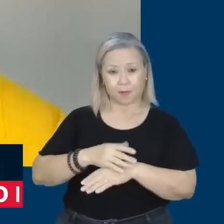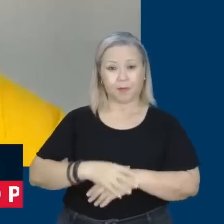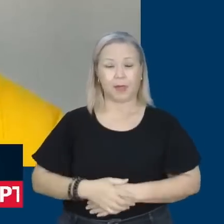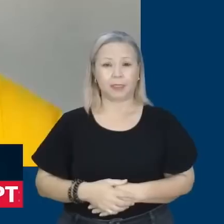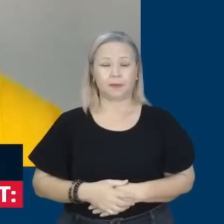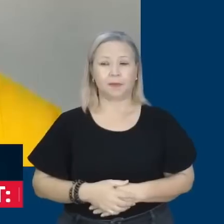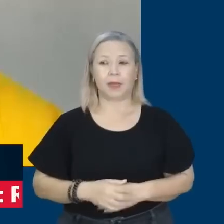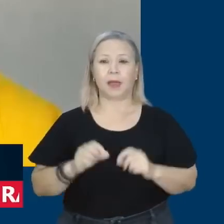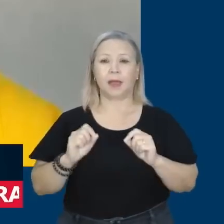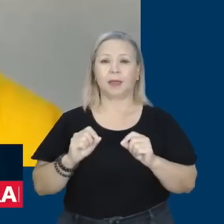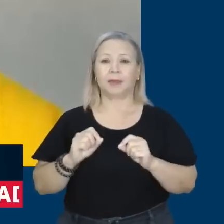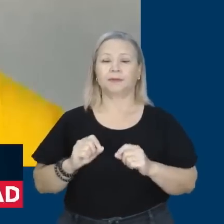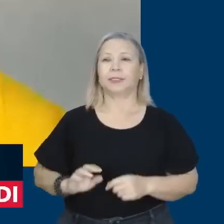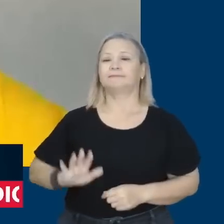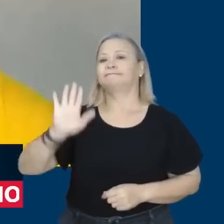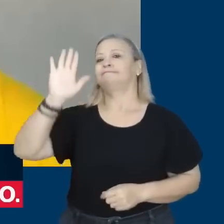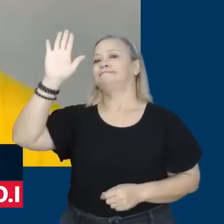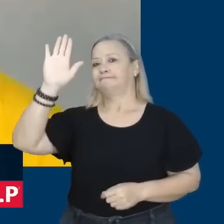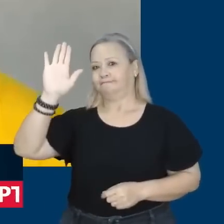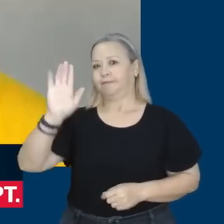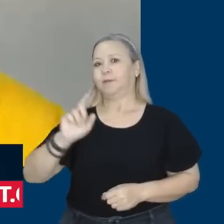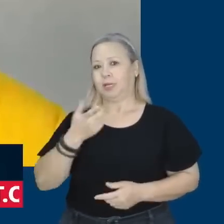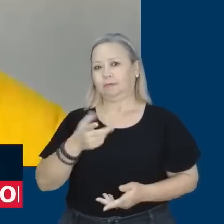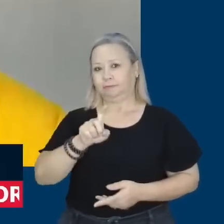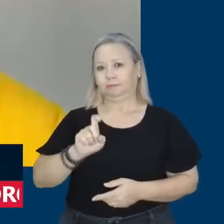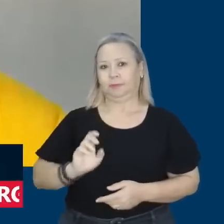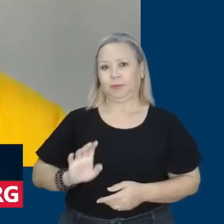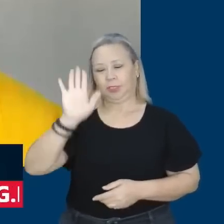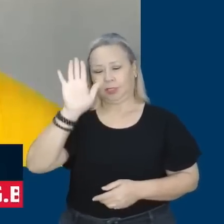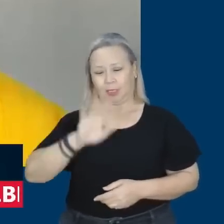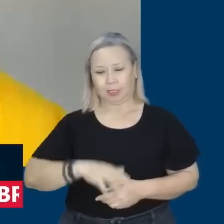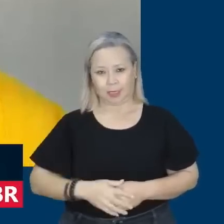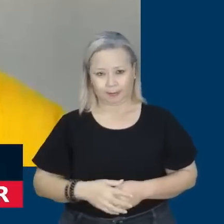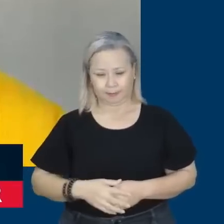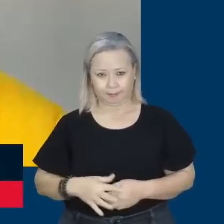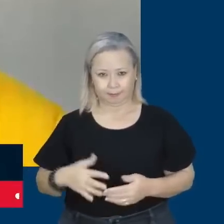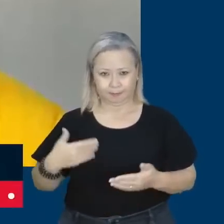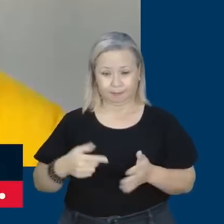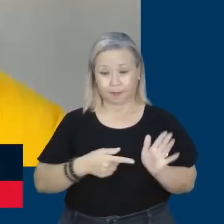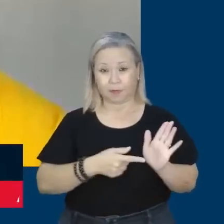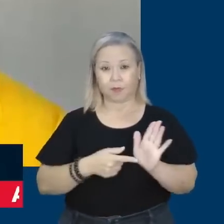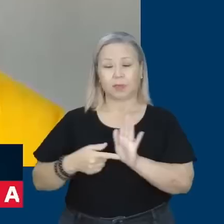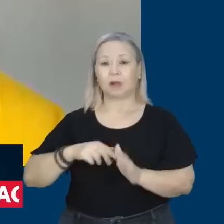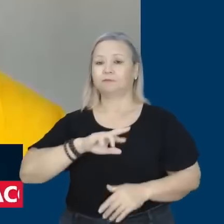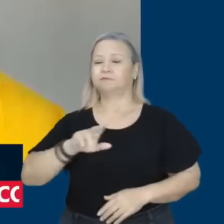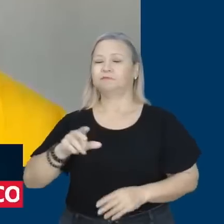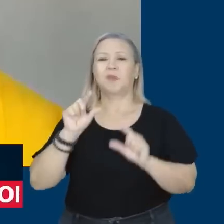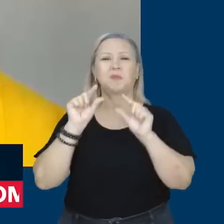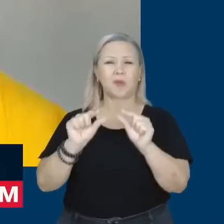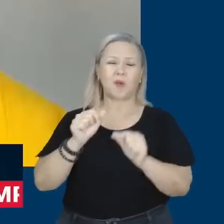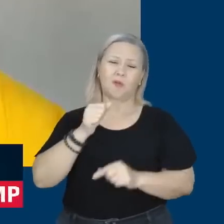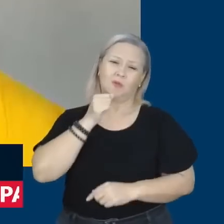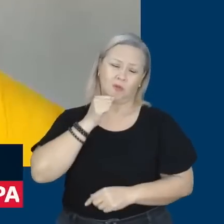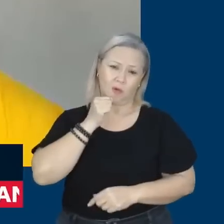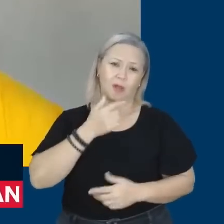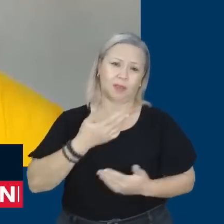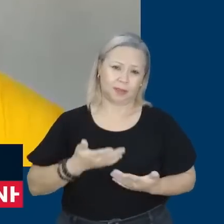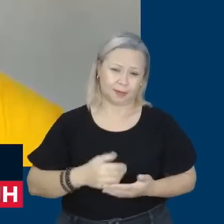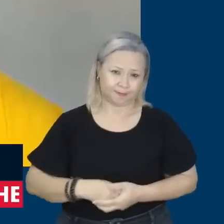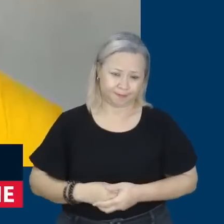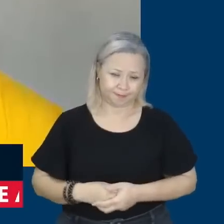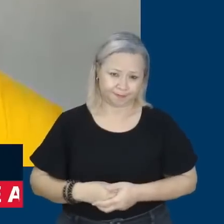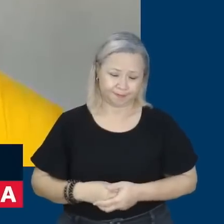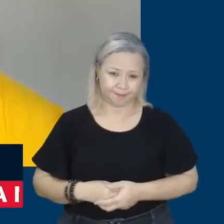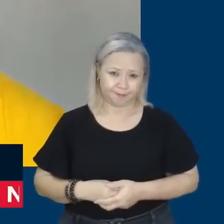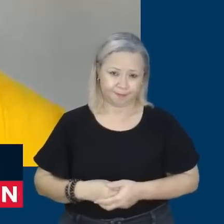de ser candidata. Isso, ao tempo, foi mostrado que não era o suficiente.